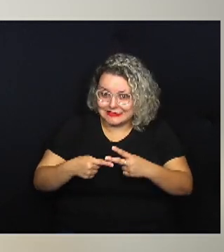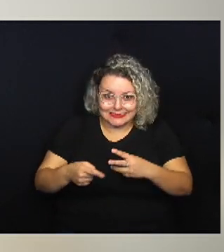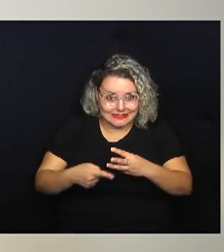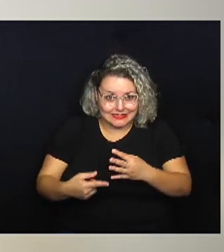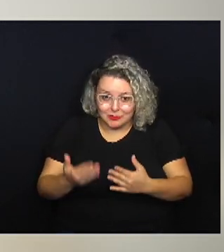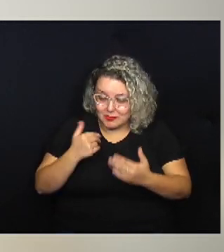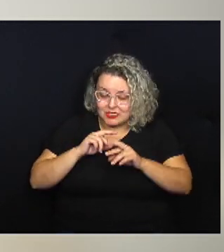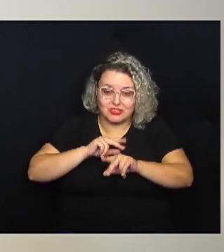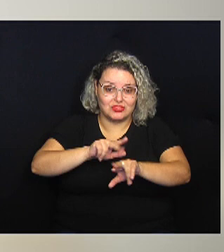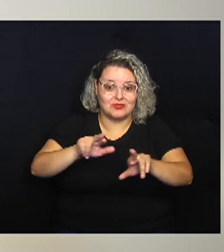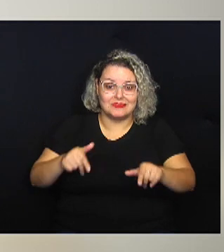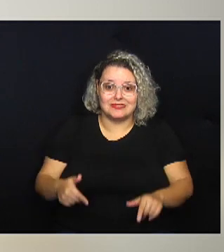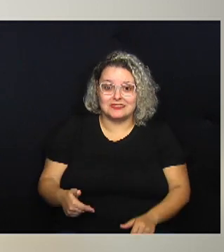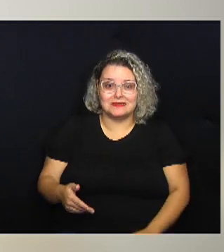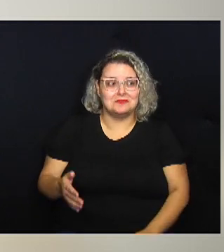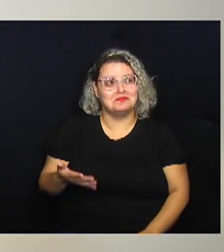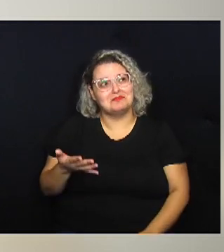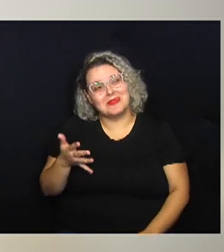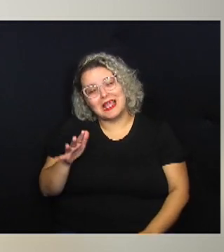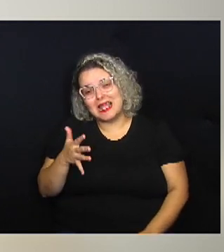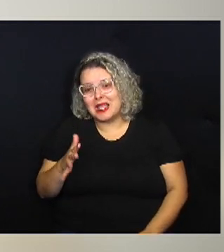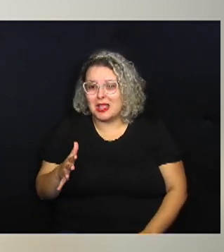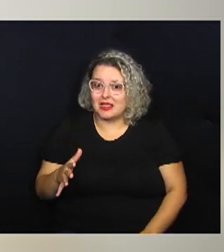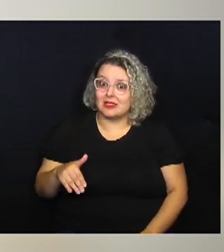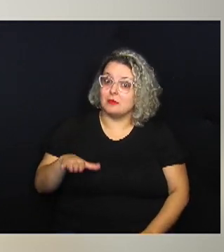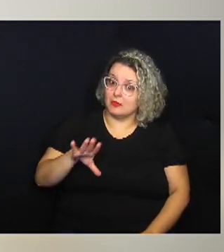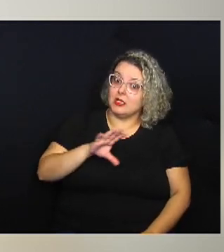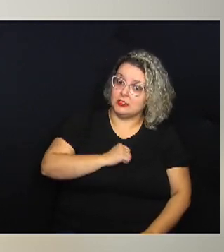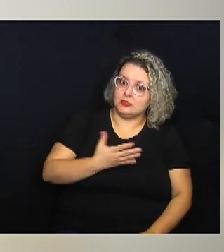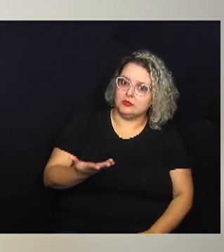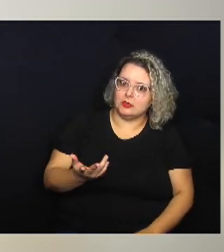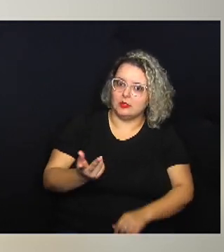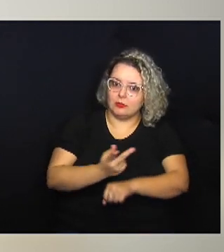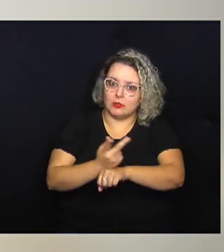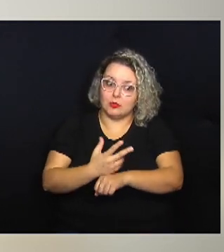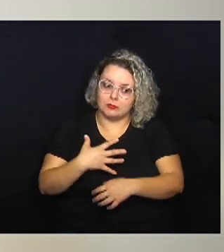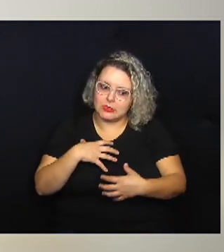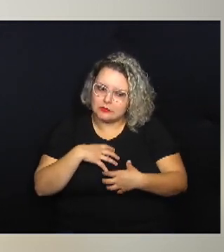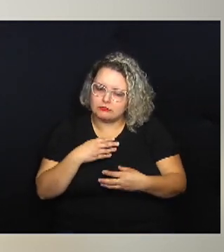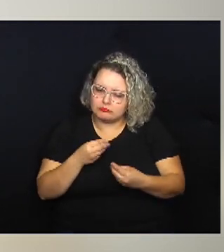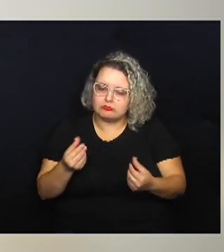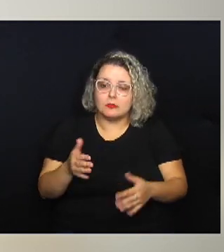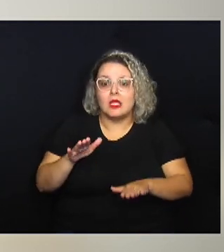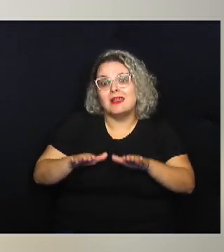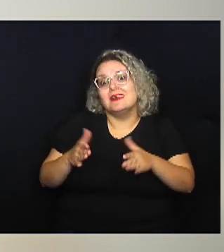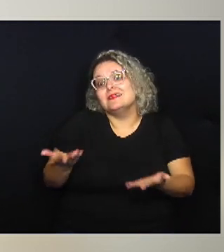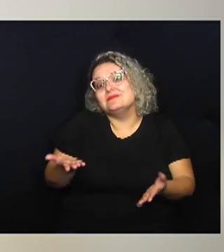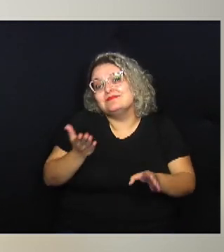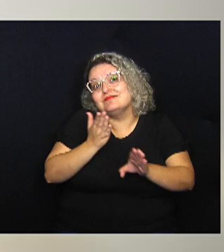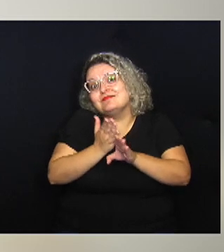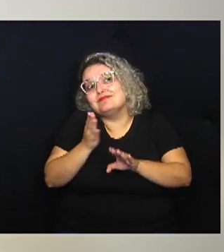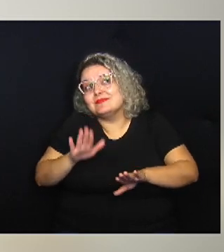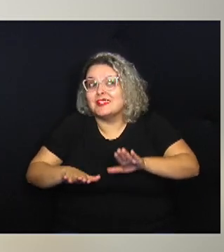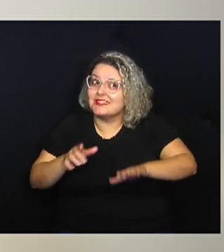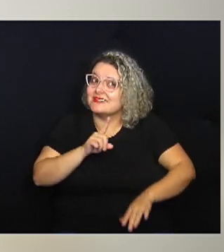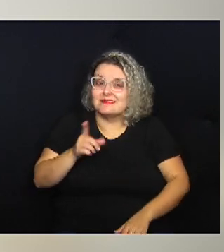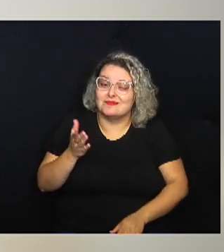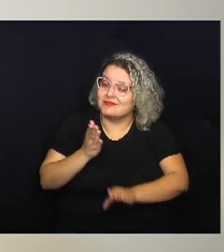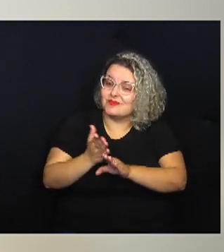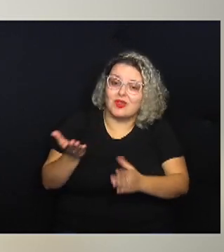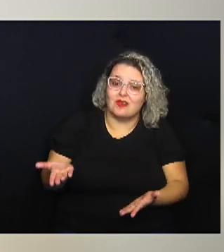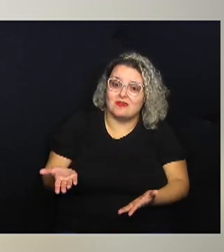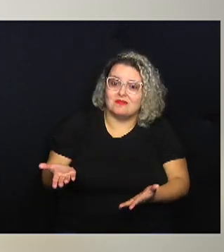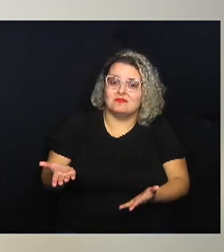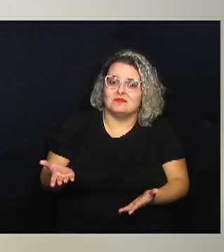eu sei mais ou menos acho que ele mais gosta procuro essas rações mas às vezes eu encontro às vezes não então assim